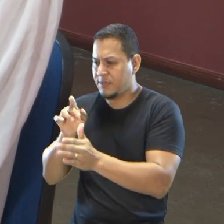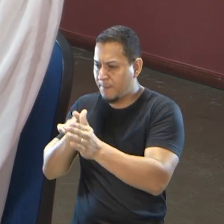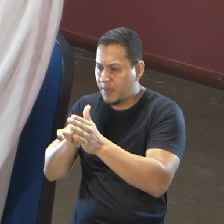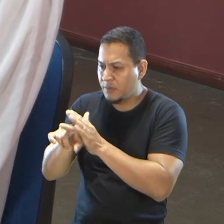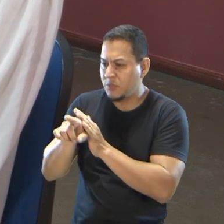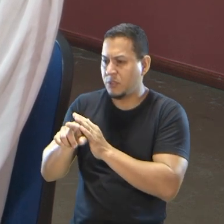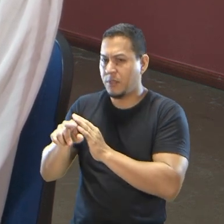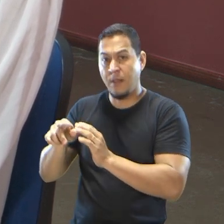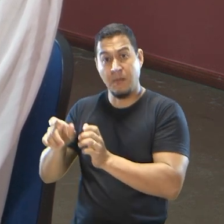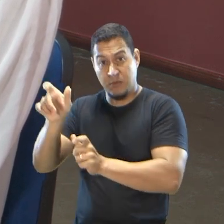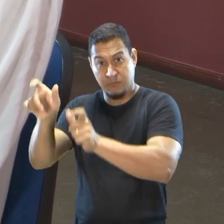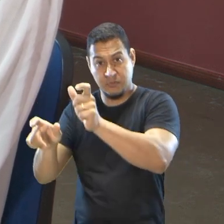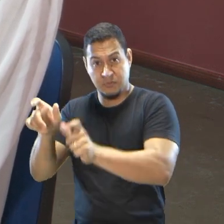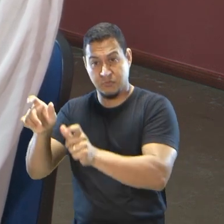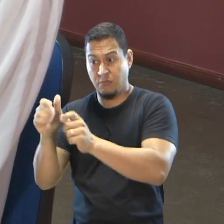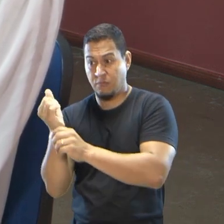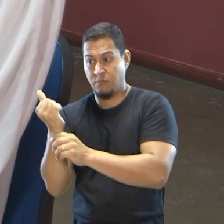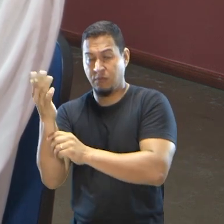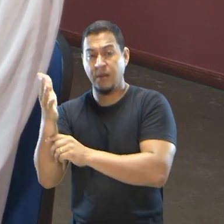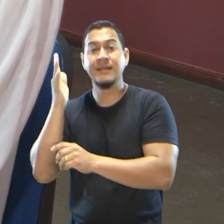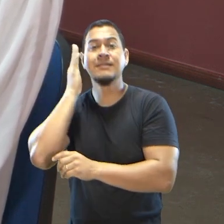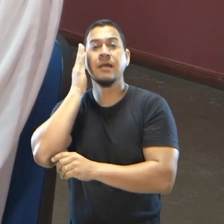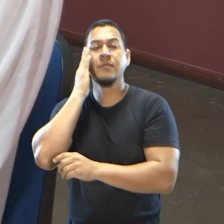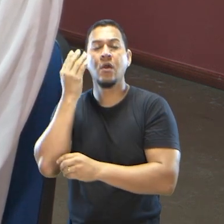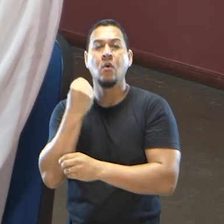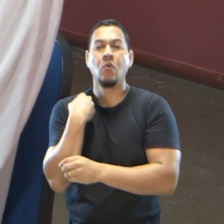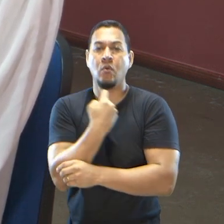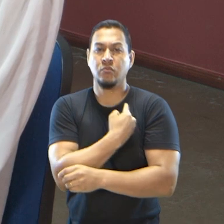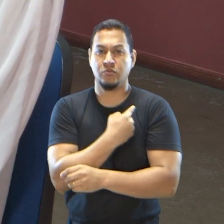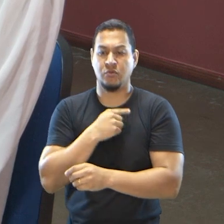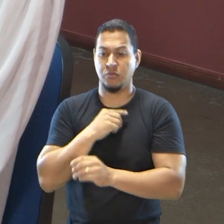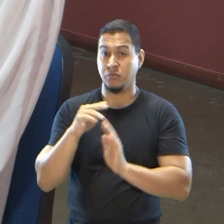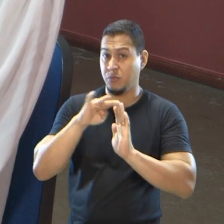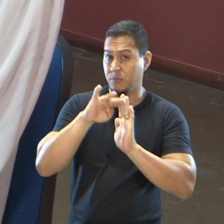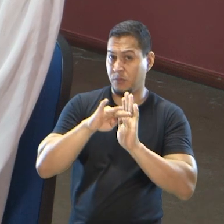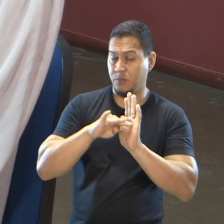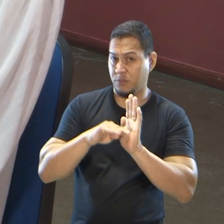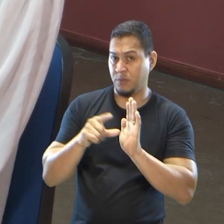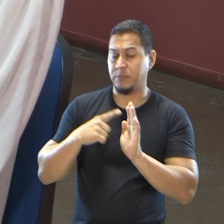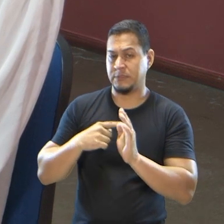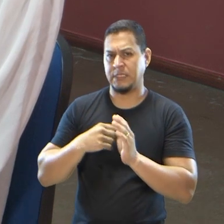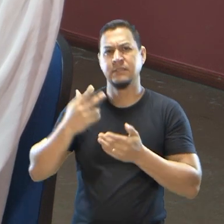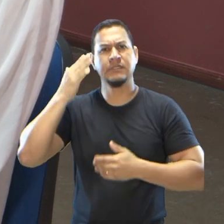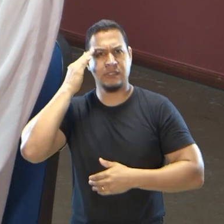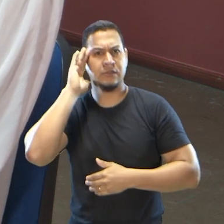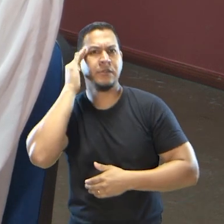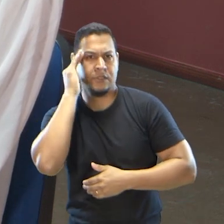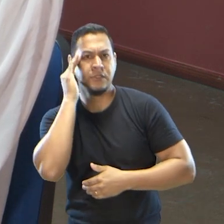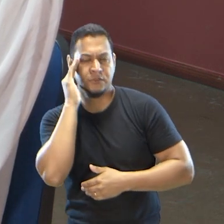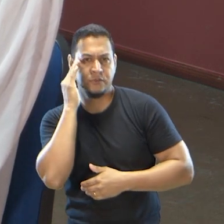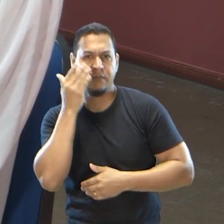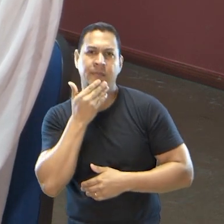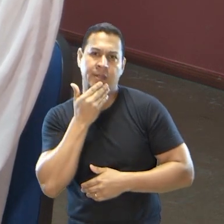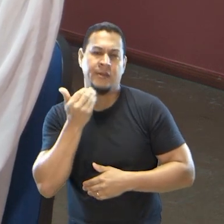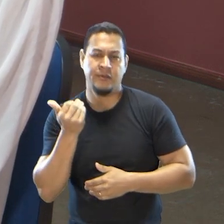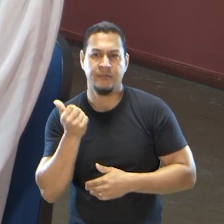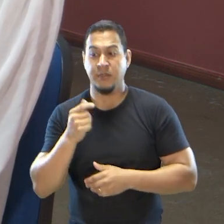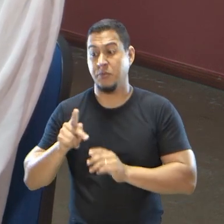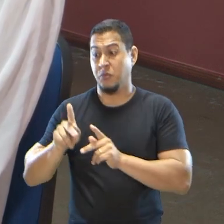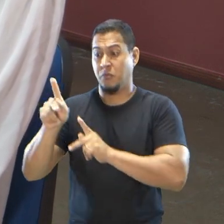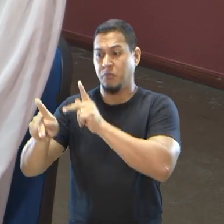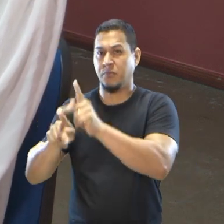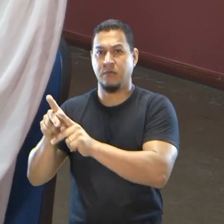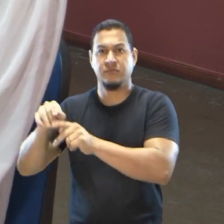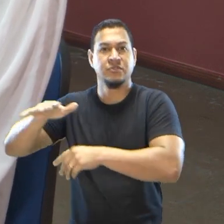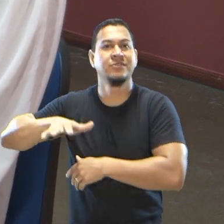uma consulta pública para ver como o nosso programa está sendo interpretado ou entendido, né, assim,